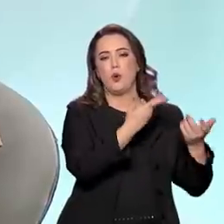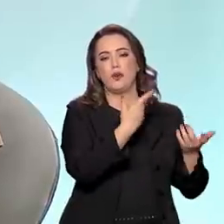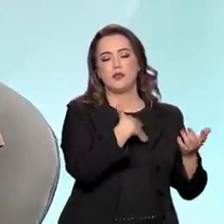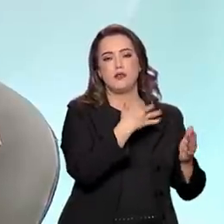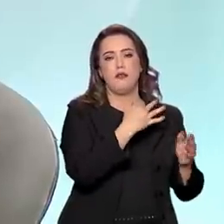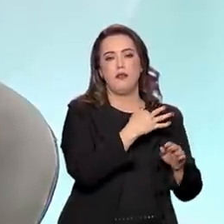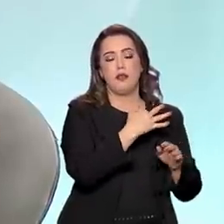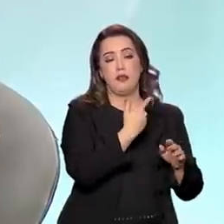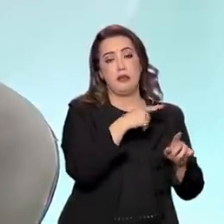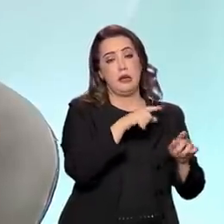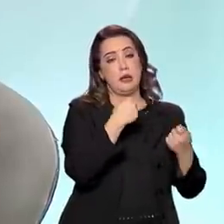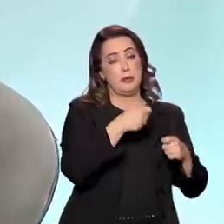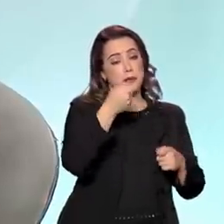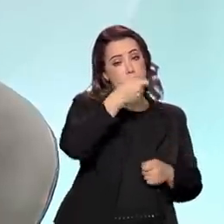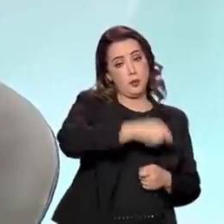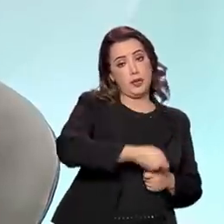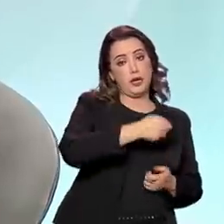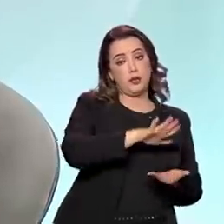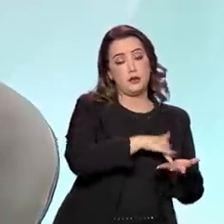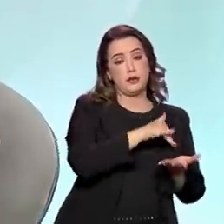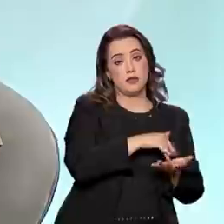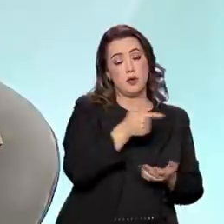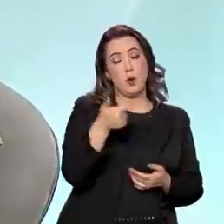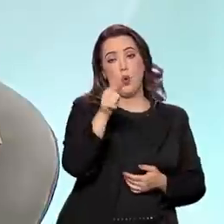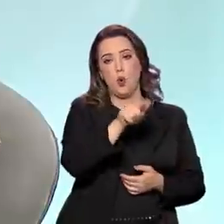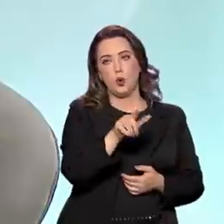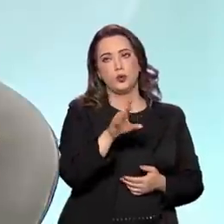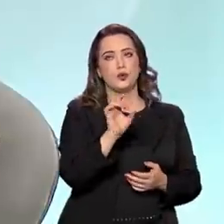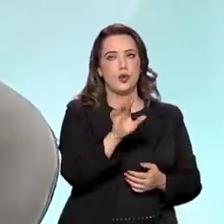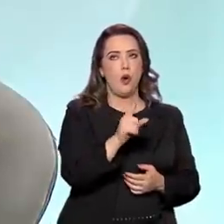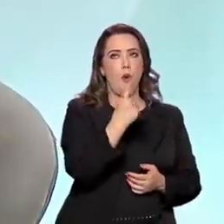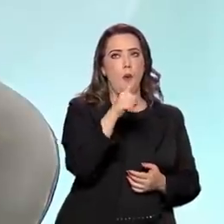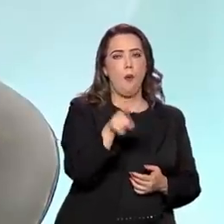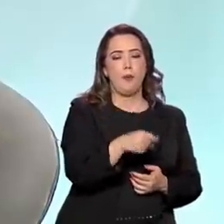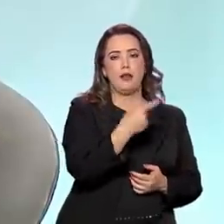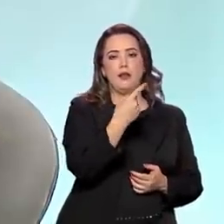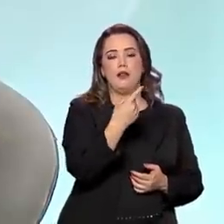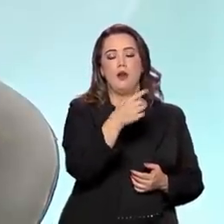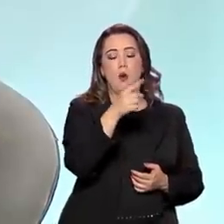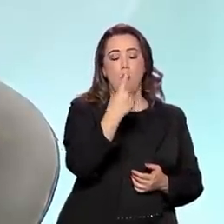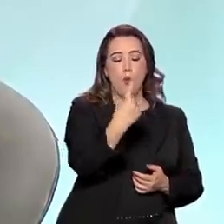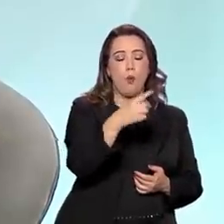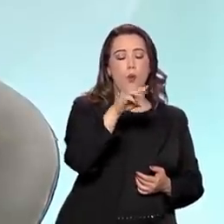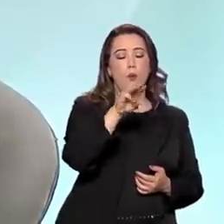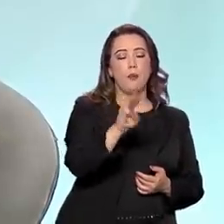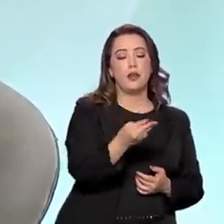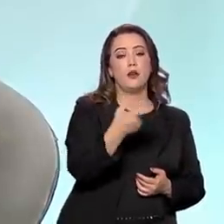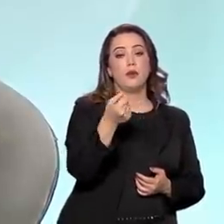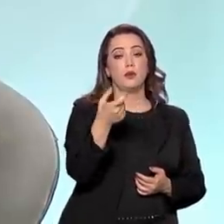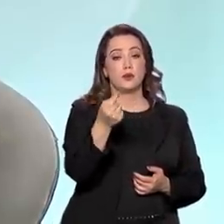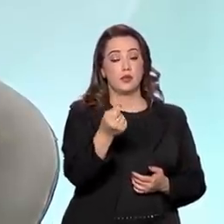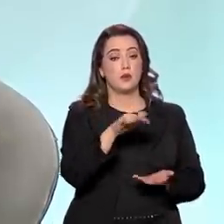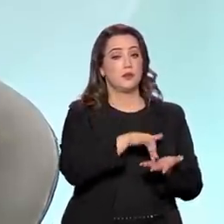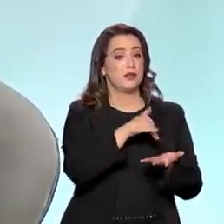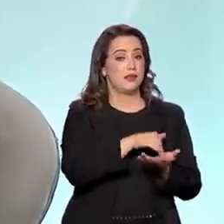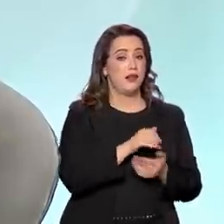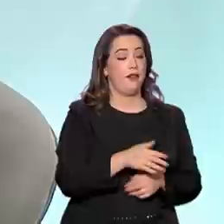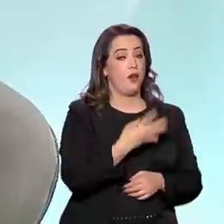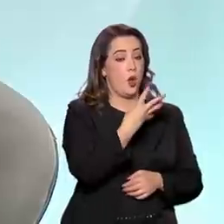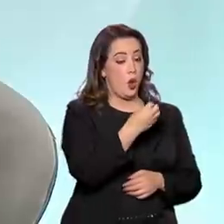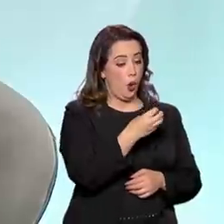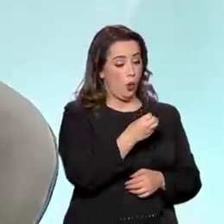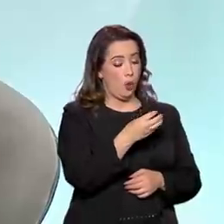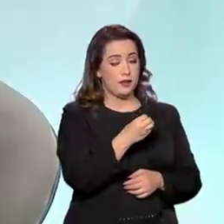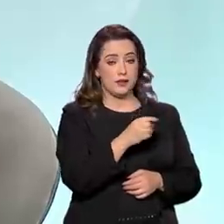que ficam com a situação dele regular Quais são as consequências de regular não pode ser a e não pode assumir cargo público